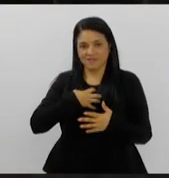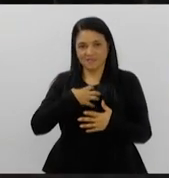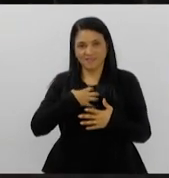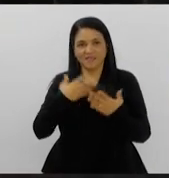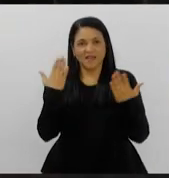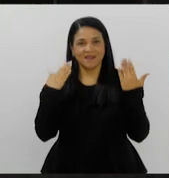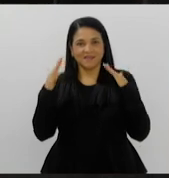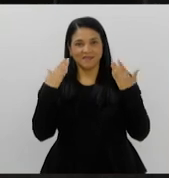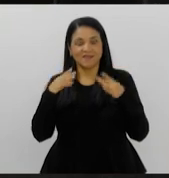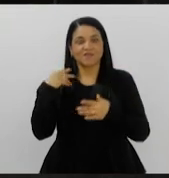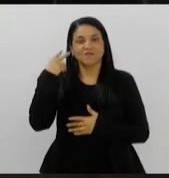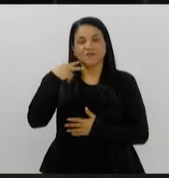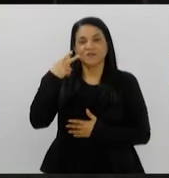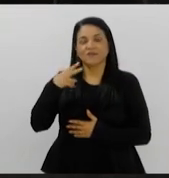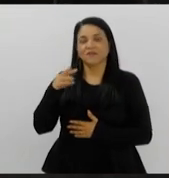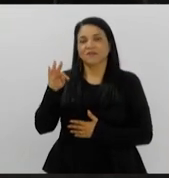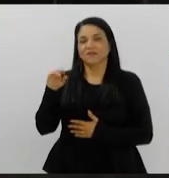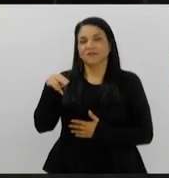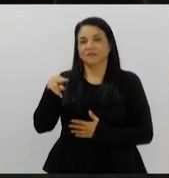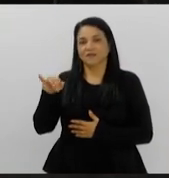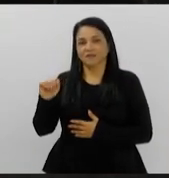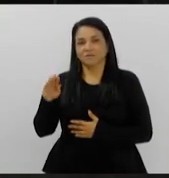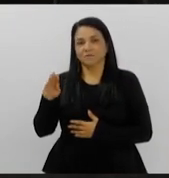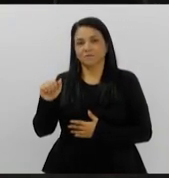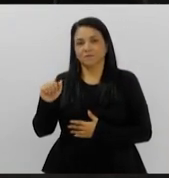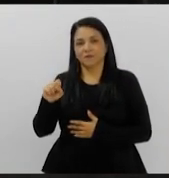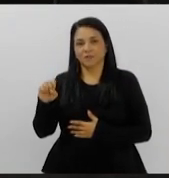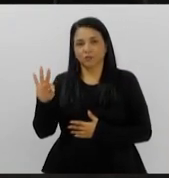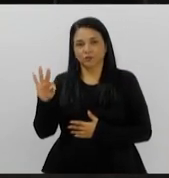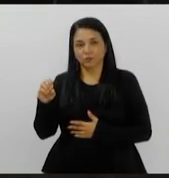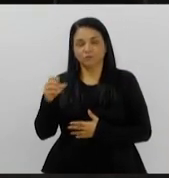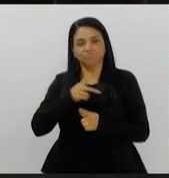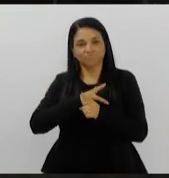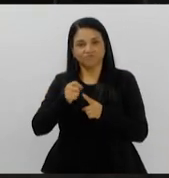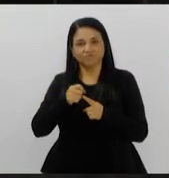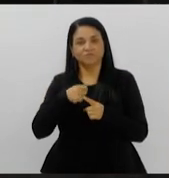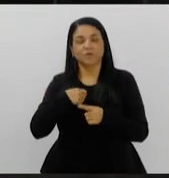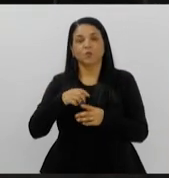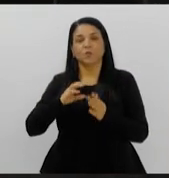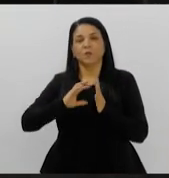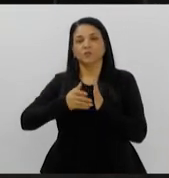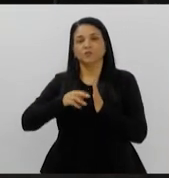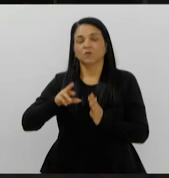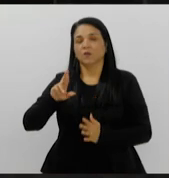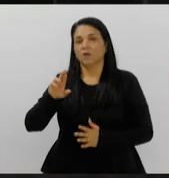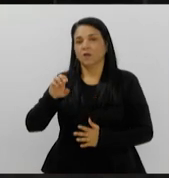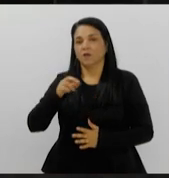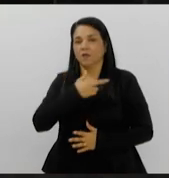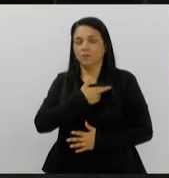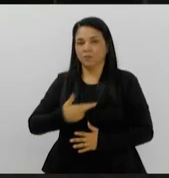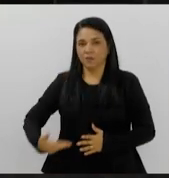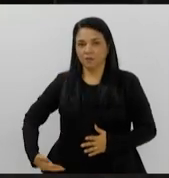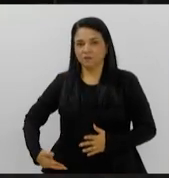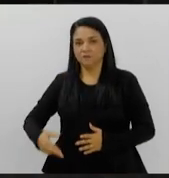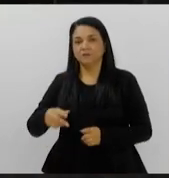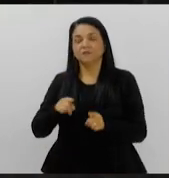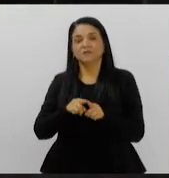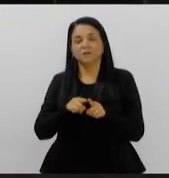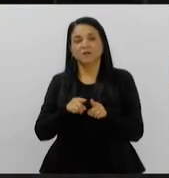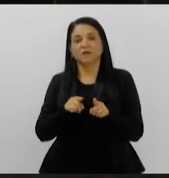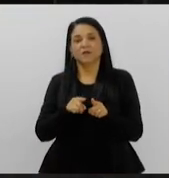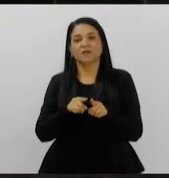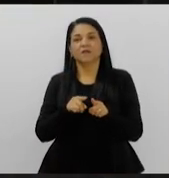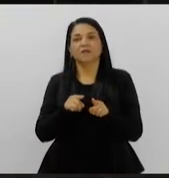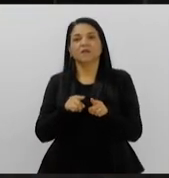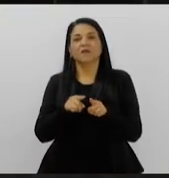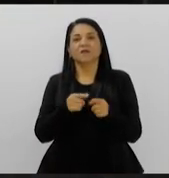vereadora Tânia Bastos novamente eleita pelo Republicanos, o nosso vereador Hinaldo Silva e os demais aí que